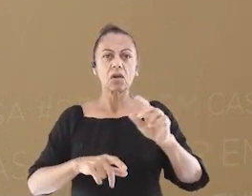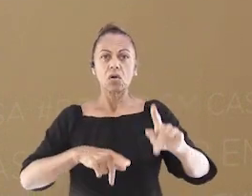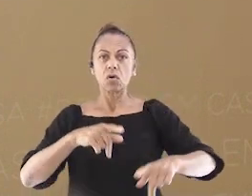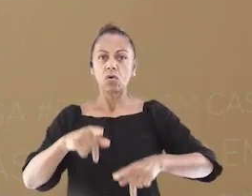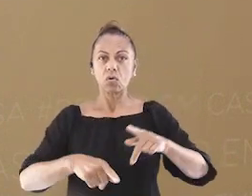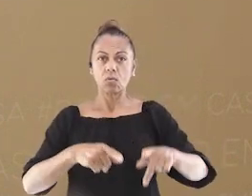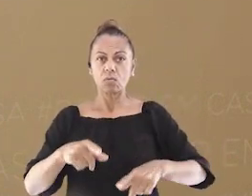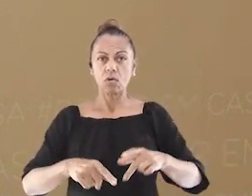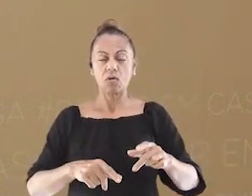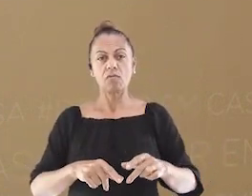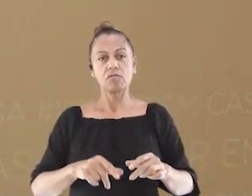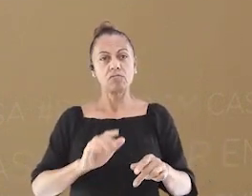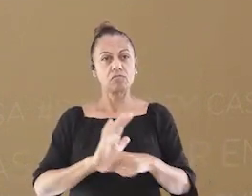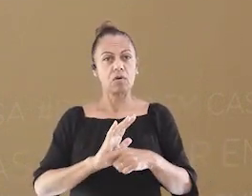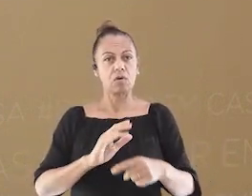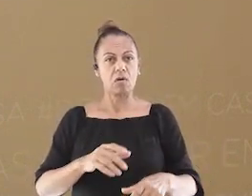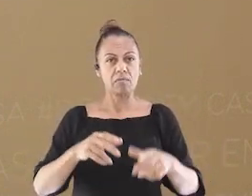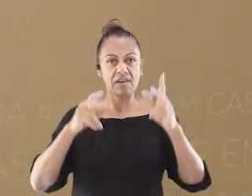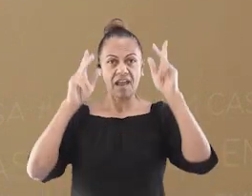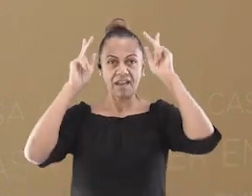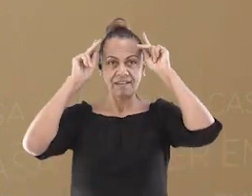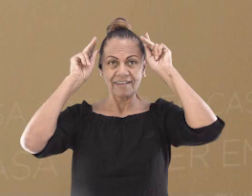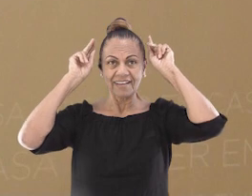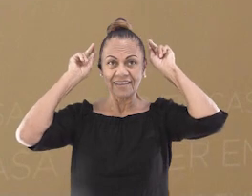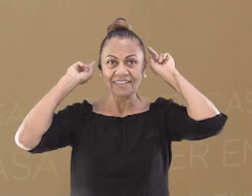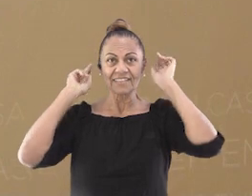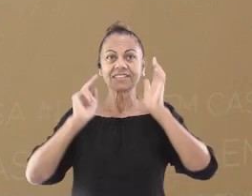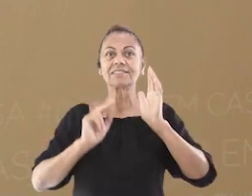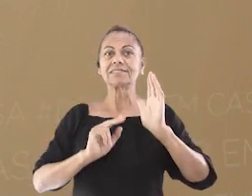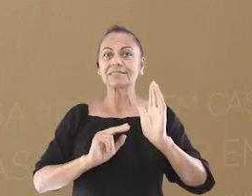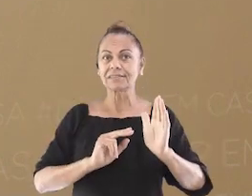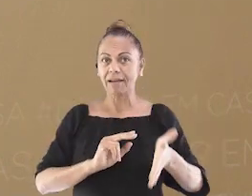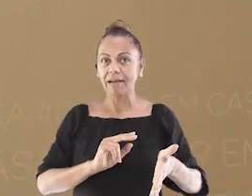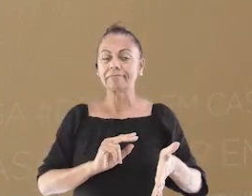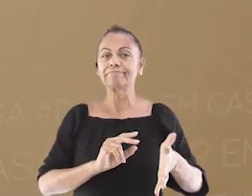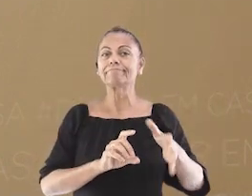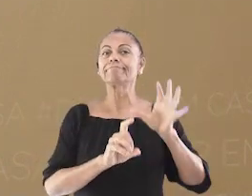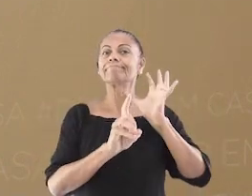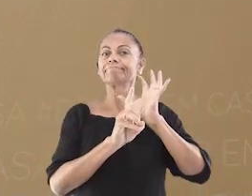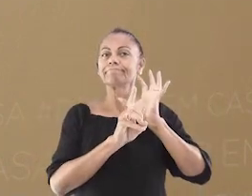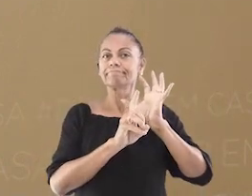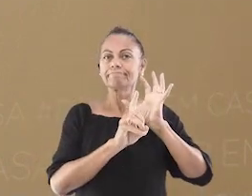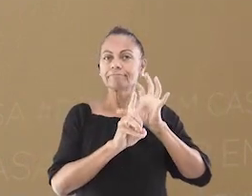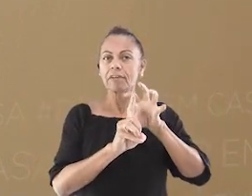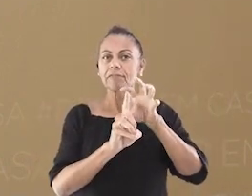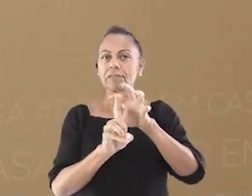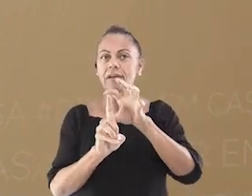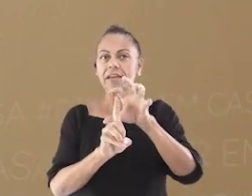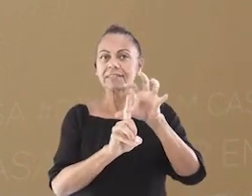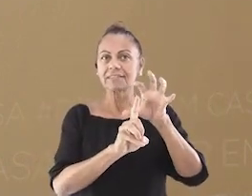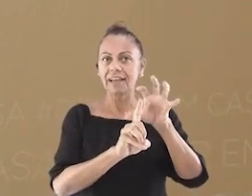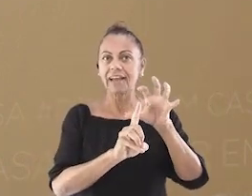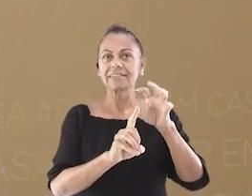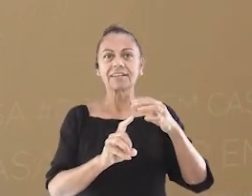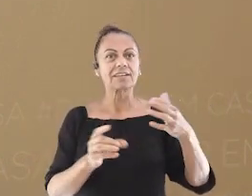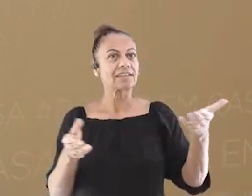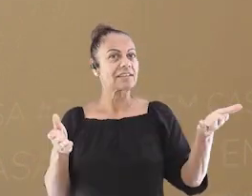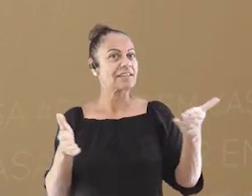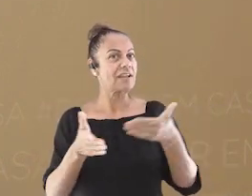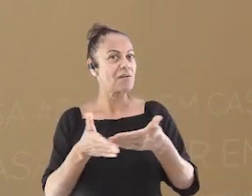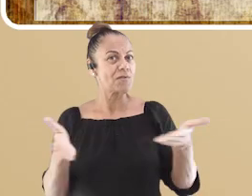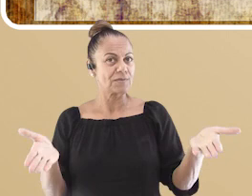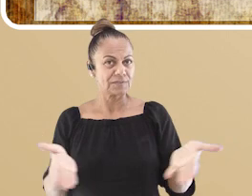feitas e que precisam de respostas através de nossas práticas e às vezes influenciadas pela nossa